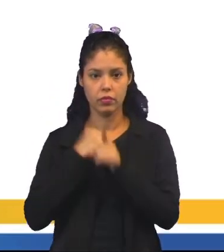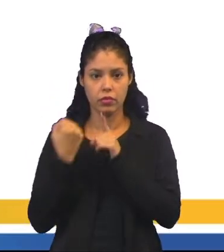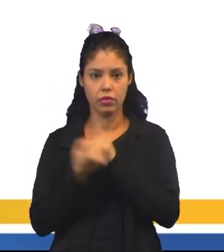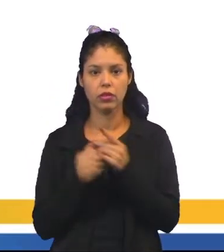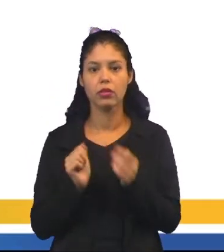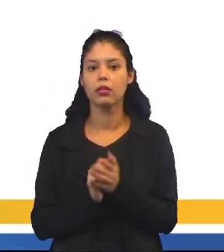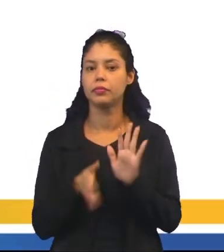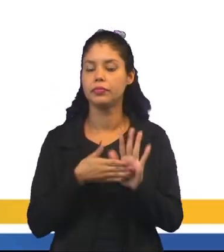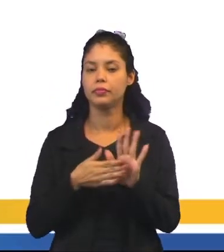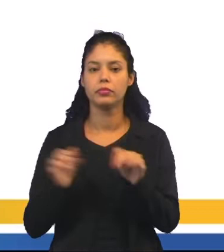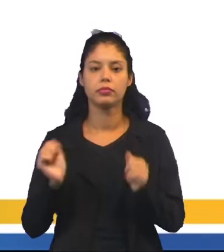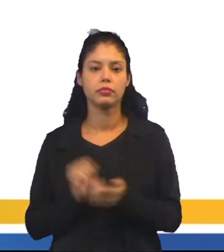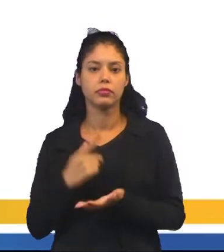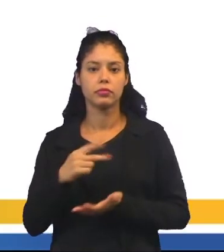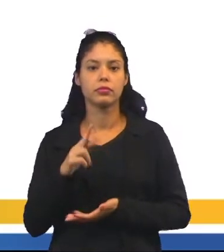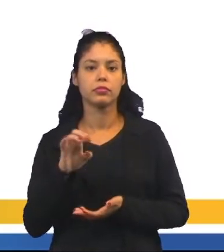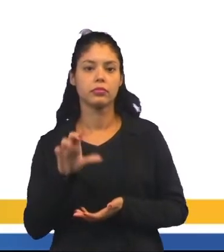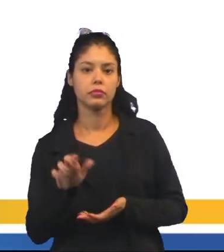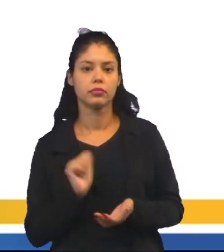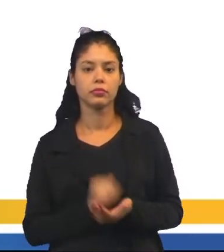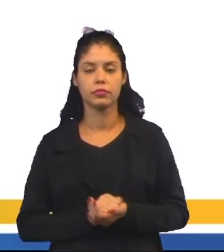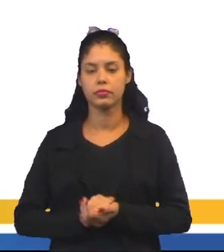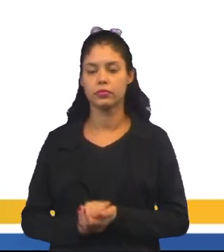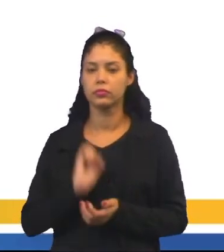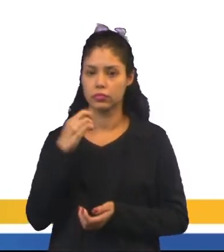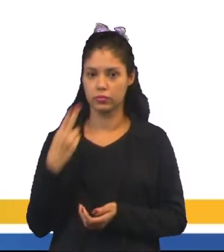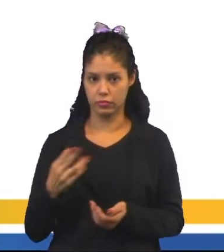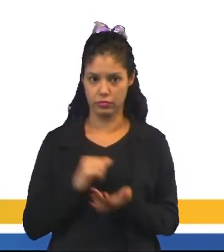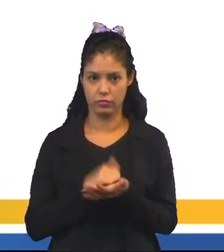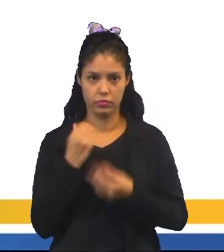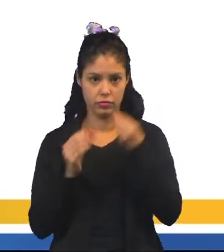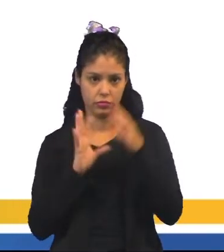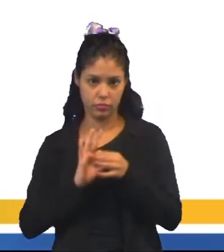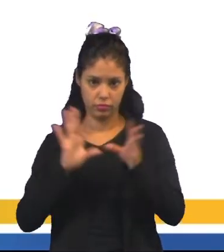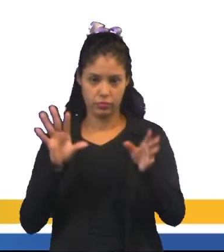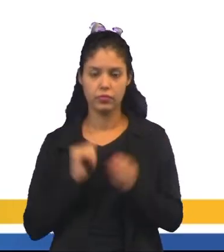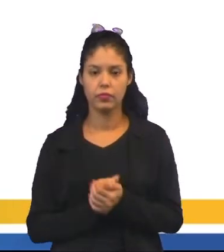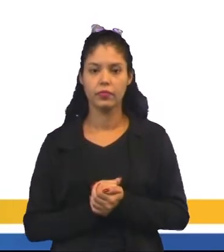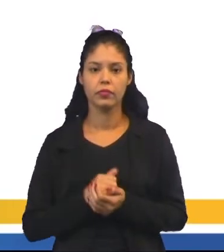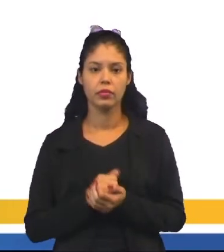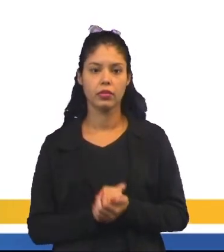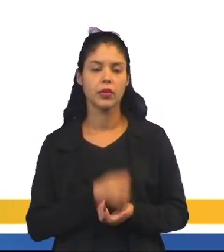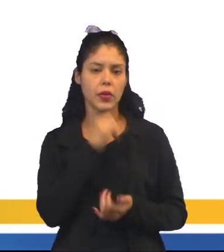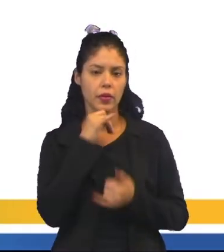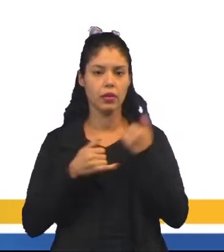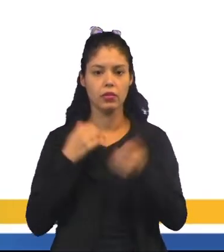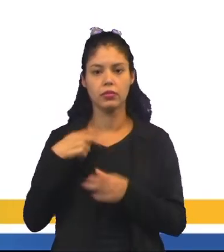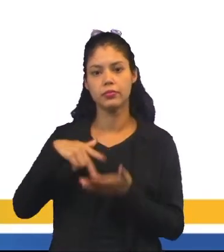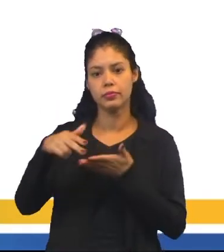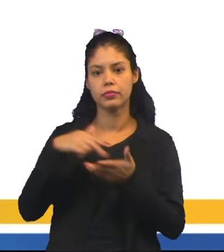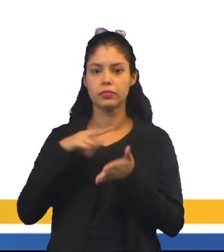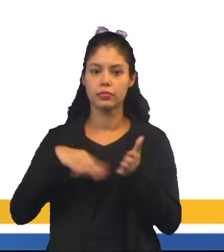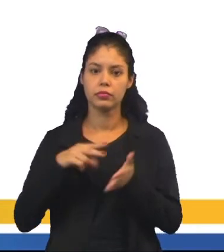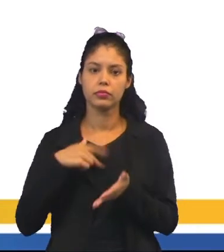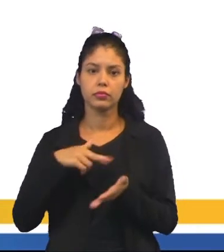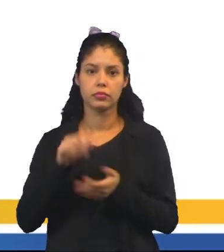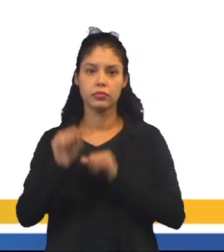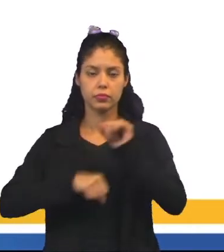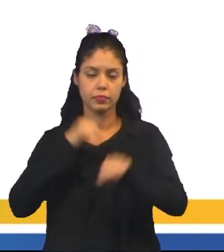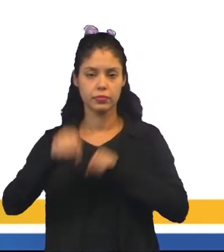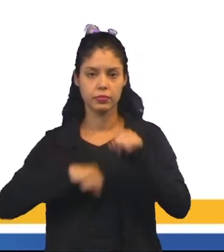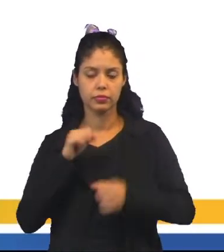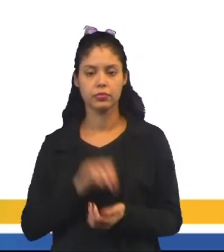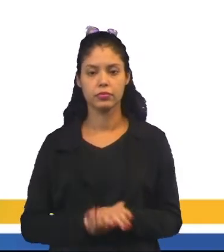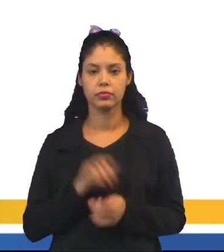sociais, e que lhe proporcionam prazer, ou seja, quando você está livre. Exemplos, brincar, correr, dançar, andar